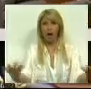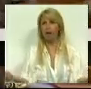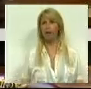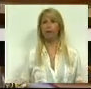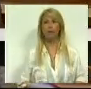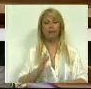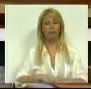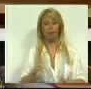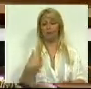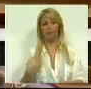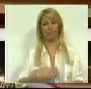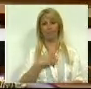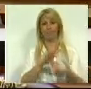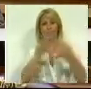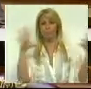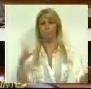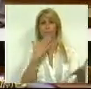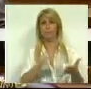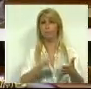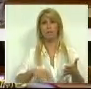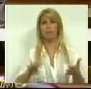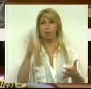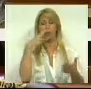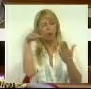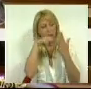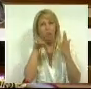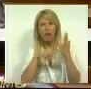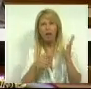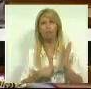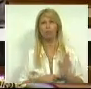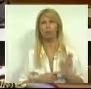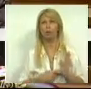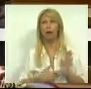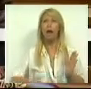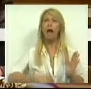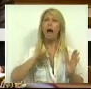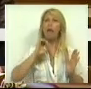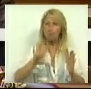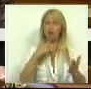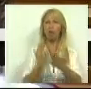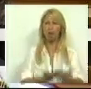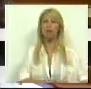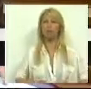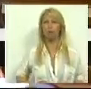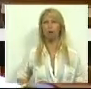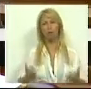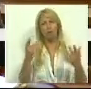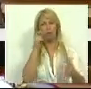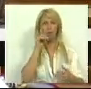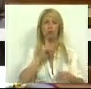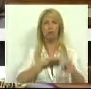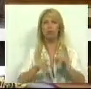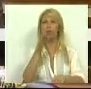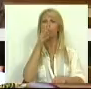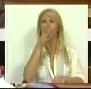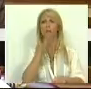nos identificamos, obviamente, nada com esta petição, quando nós lemos na petição que o aborto gera desemprego. Oh, senhoras e senhores deputados, eu